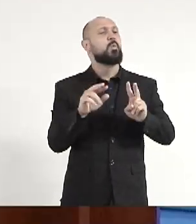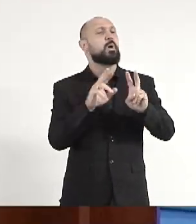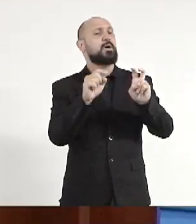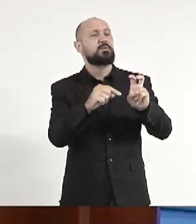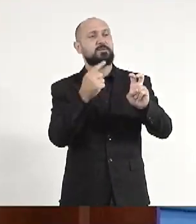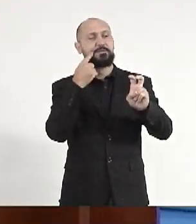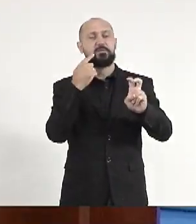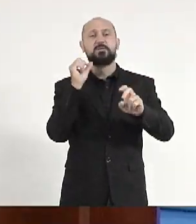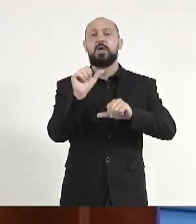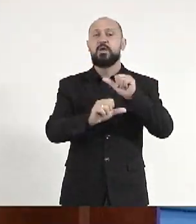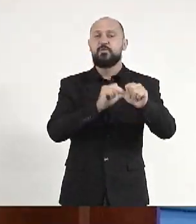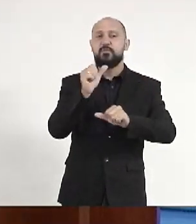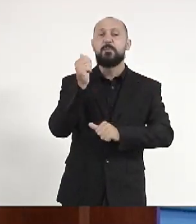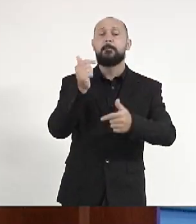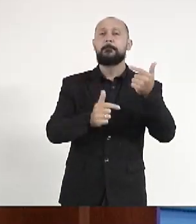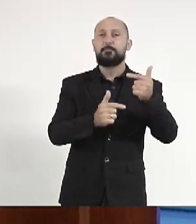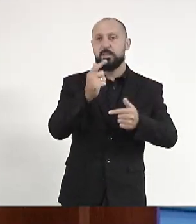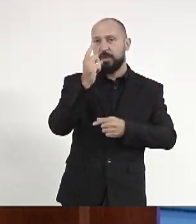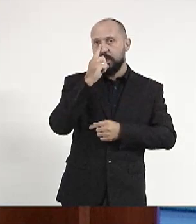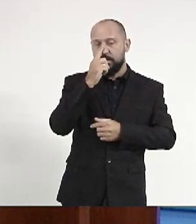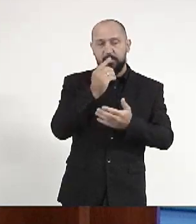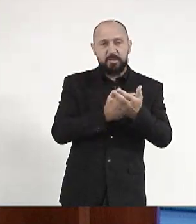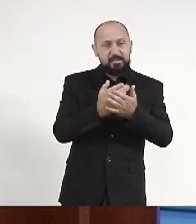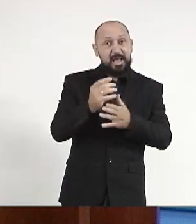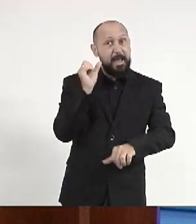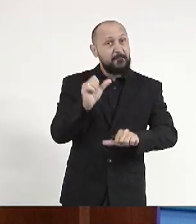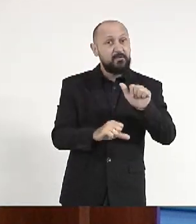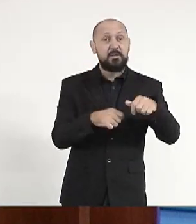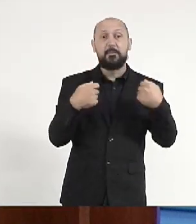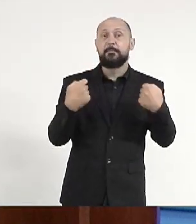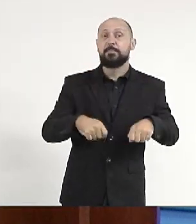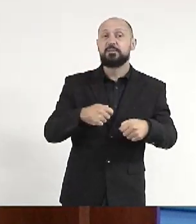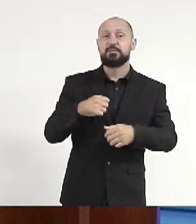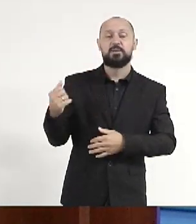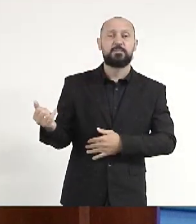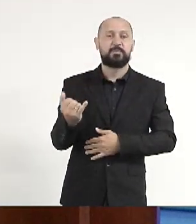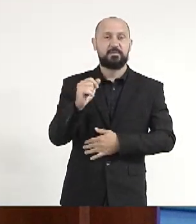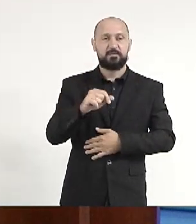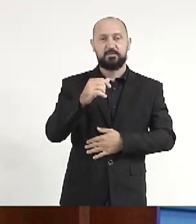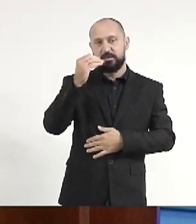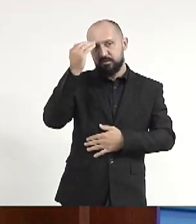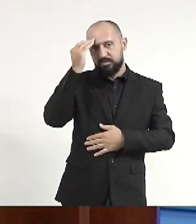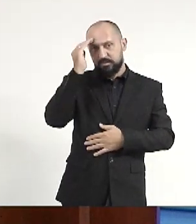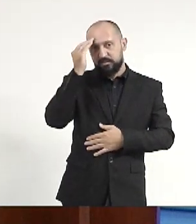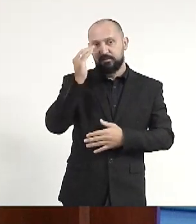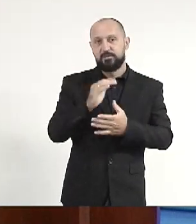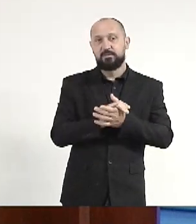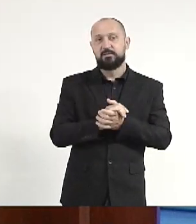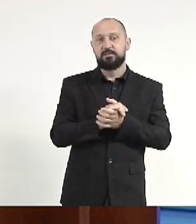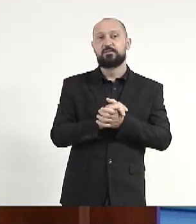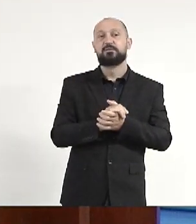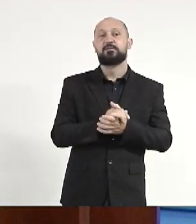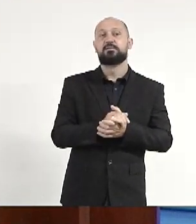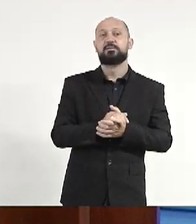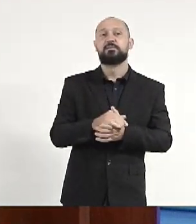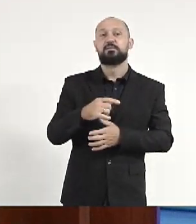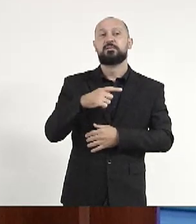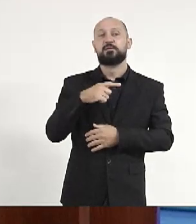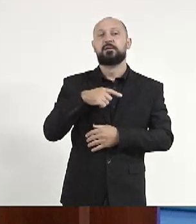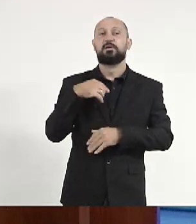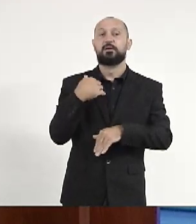o da reforma política, que é a mãe de todas as reformas, que é fundamental, entendo, para que nós tenhamos